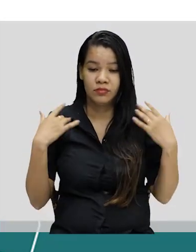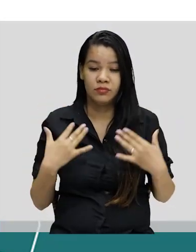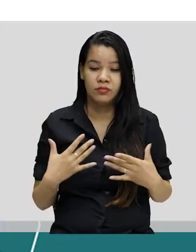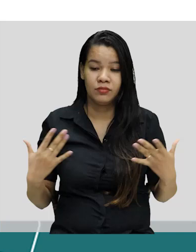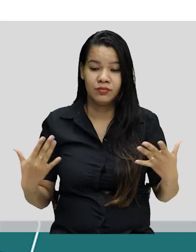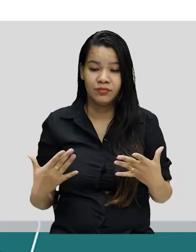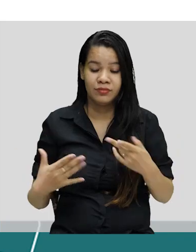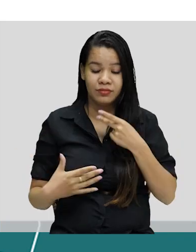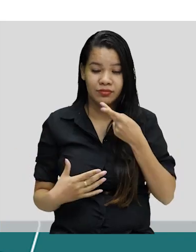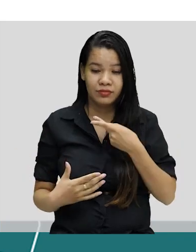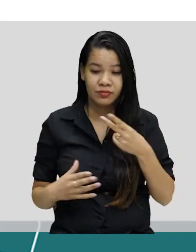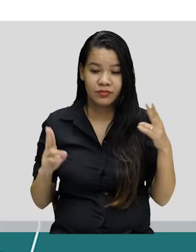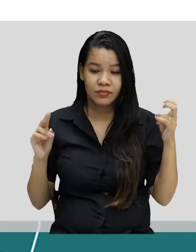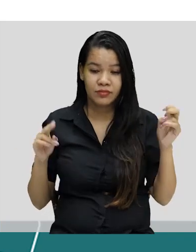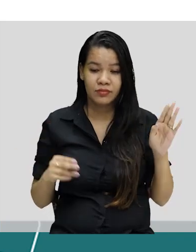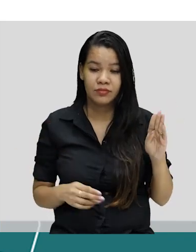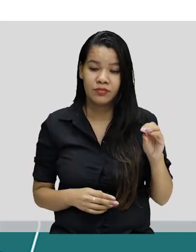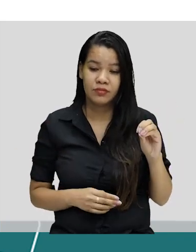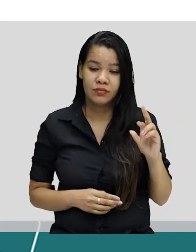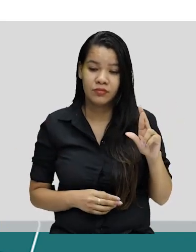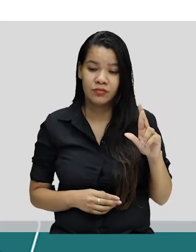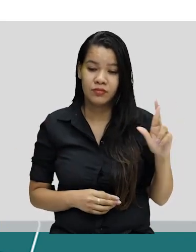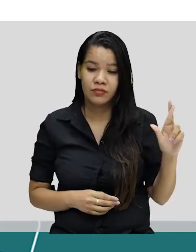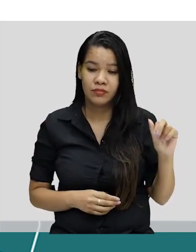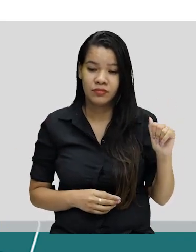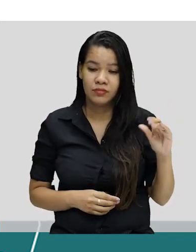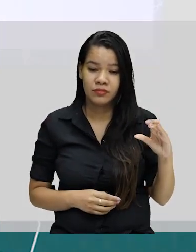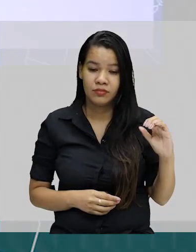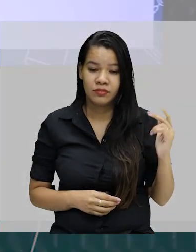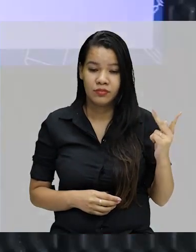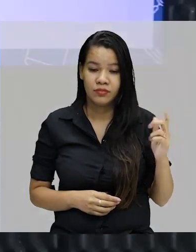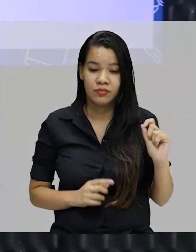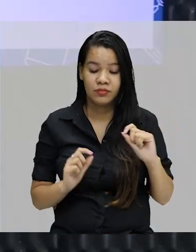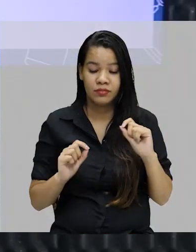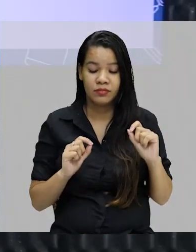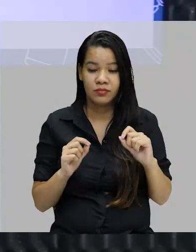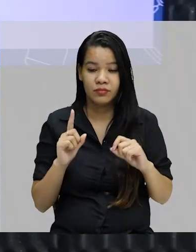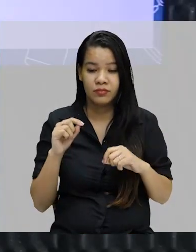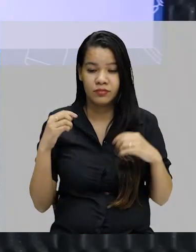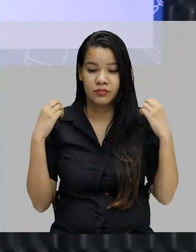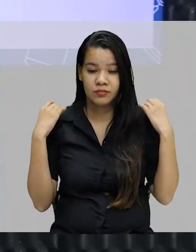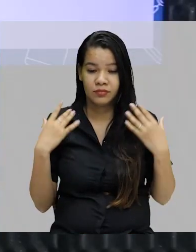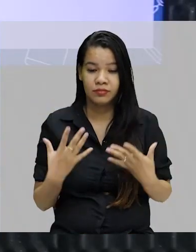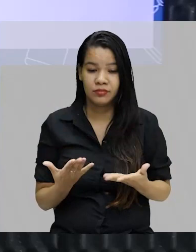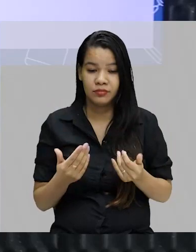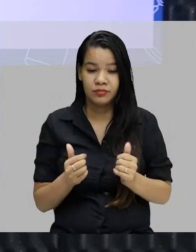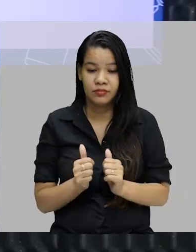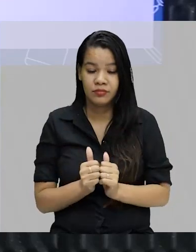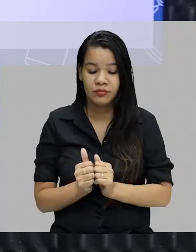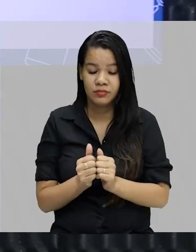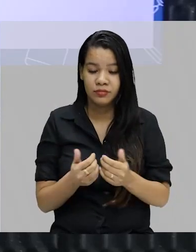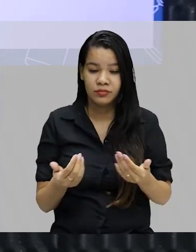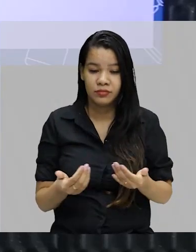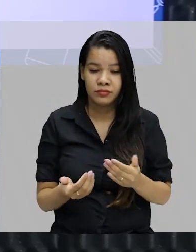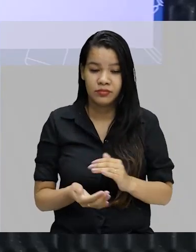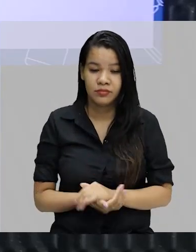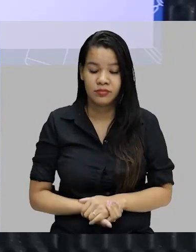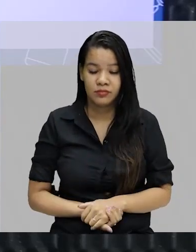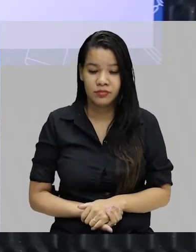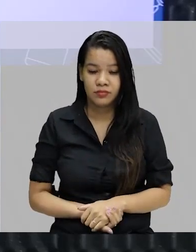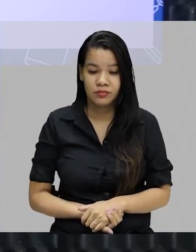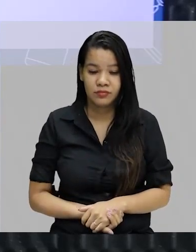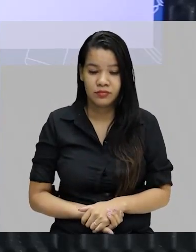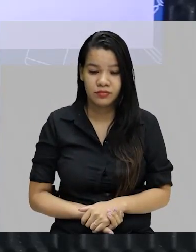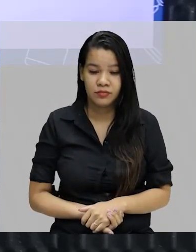da borracha, né, que é um tipo de polímero natural. Show de bola? Então, acompanhe aqui a nossa aula,